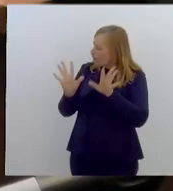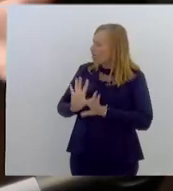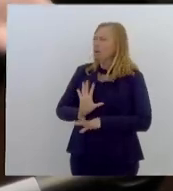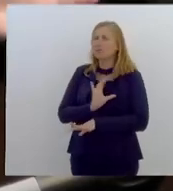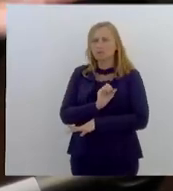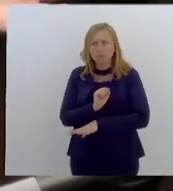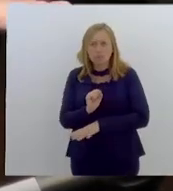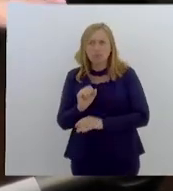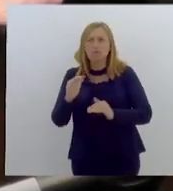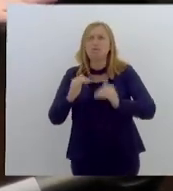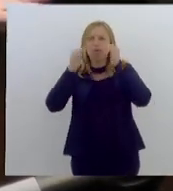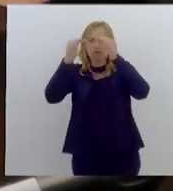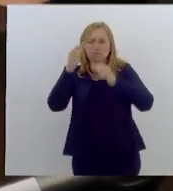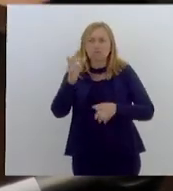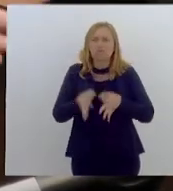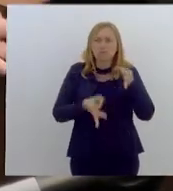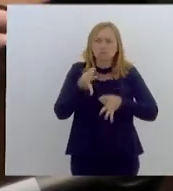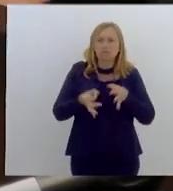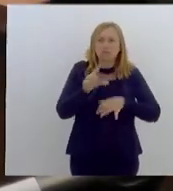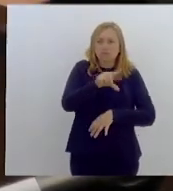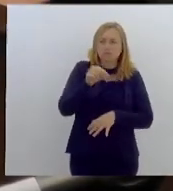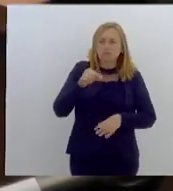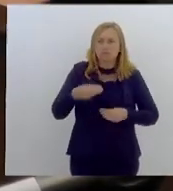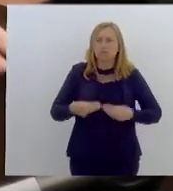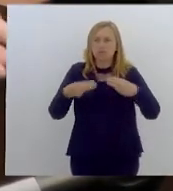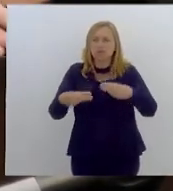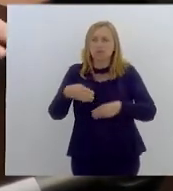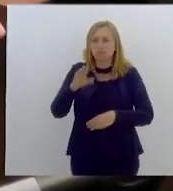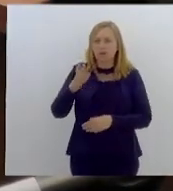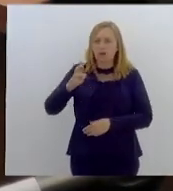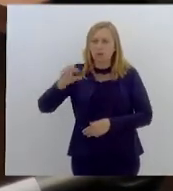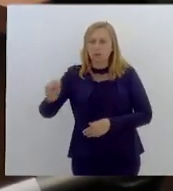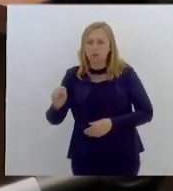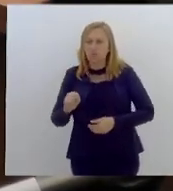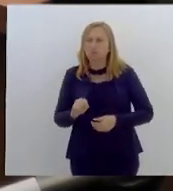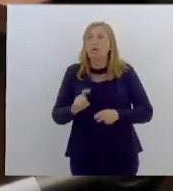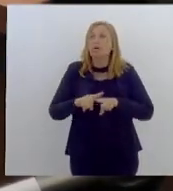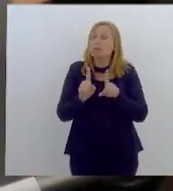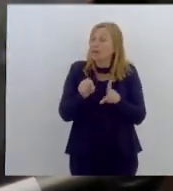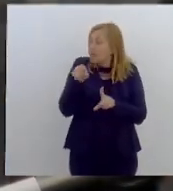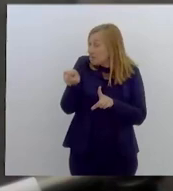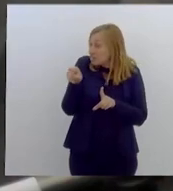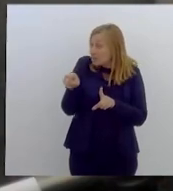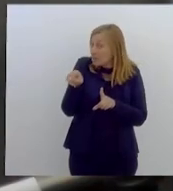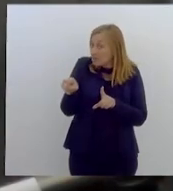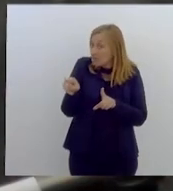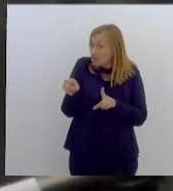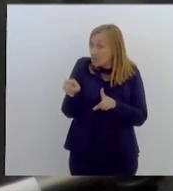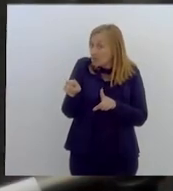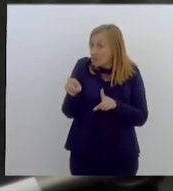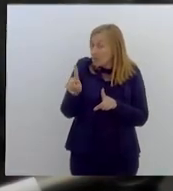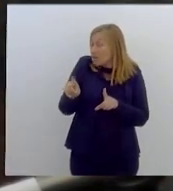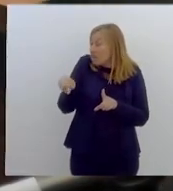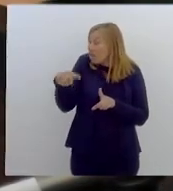do Supremo, do ministro Barroso, decisão liminar do Barroso. Mas isso aí